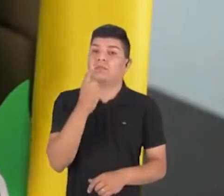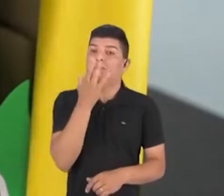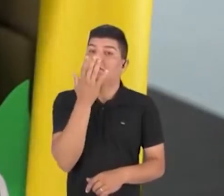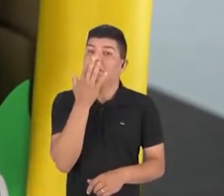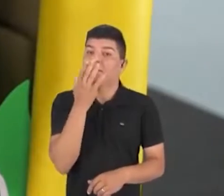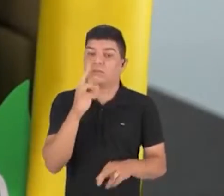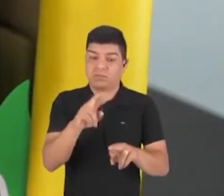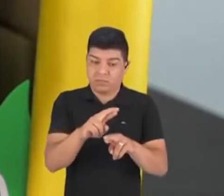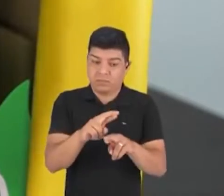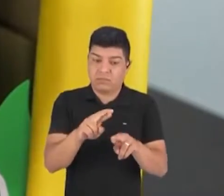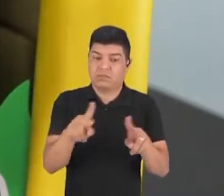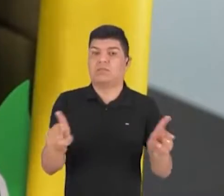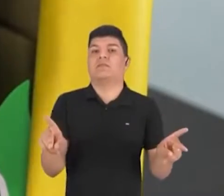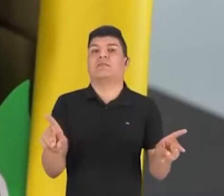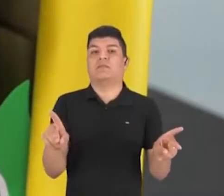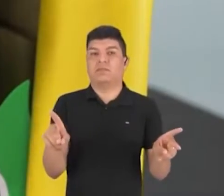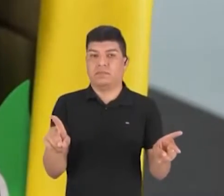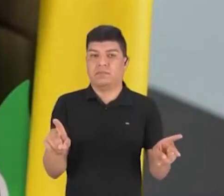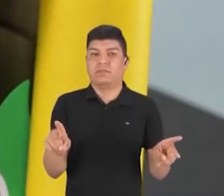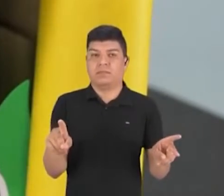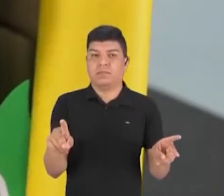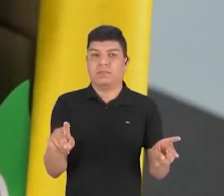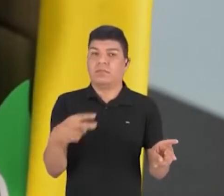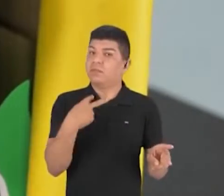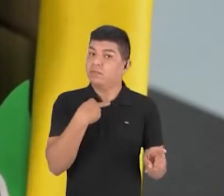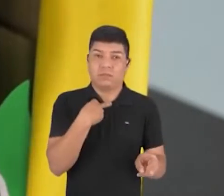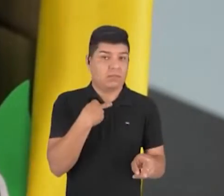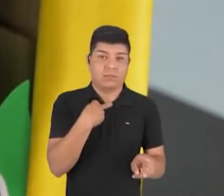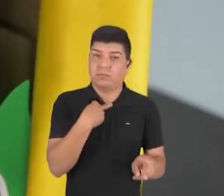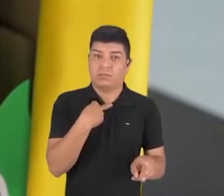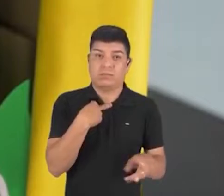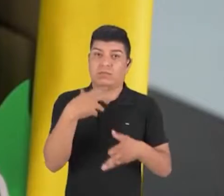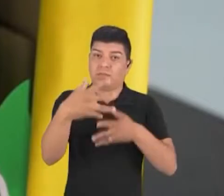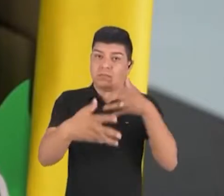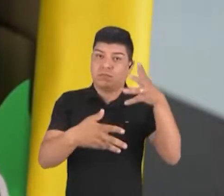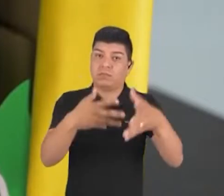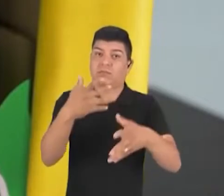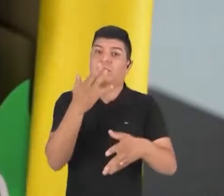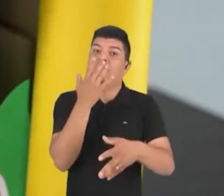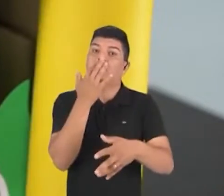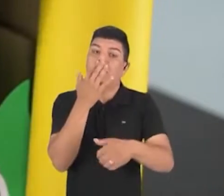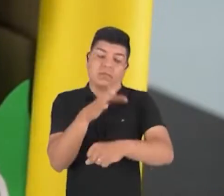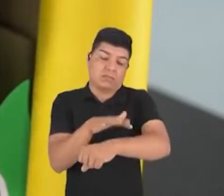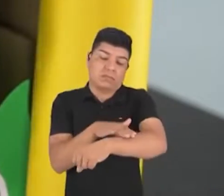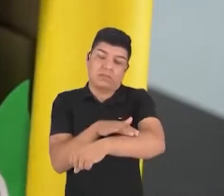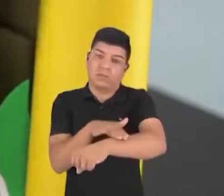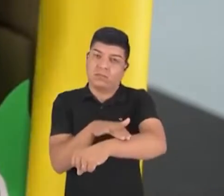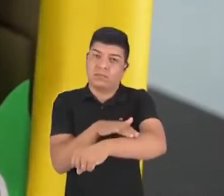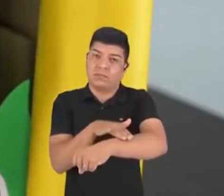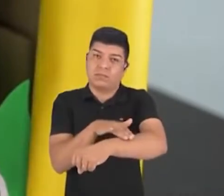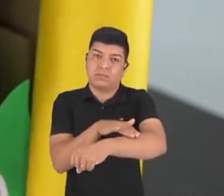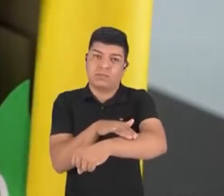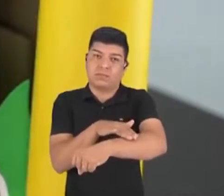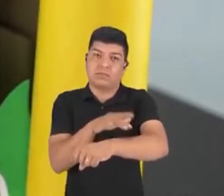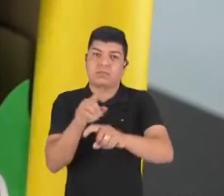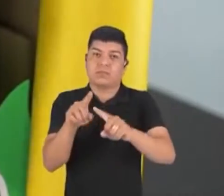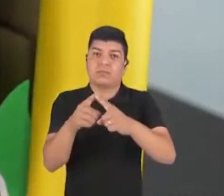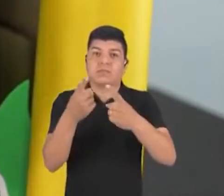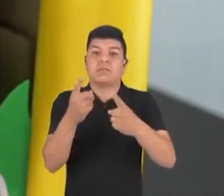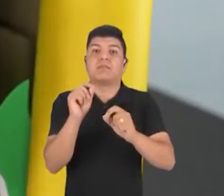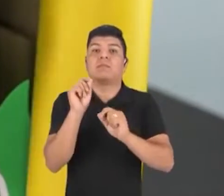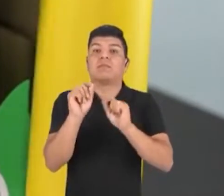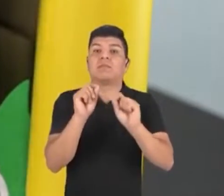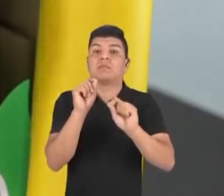e não podemos dizer cor da pele mas sim no lápis de cor mas sim no